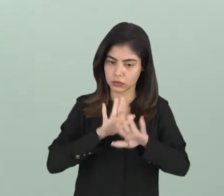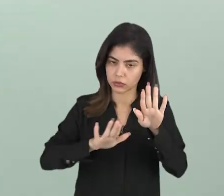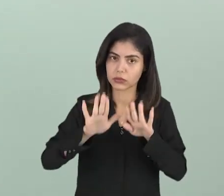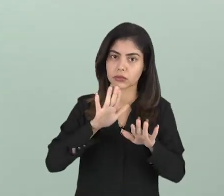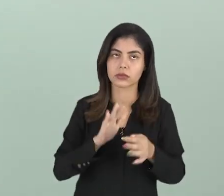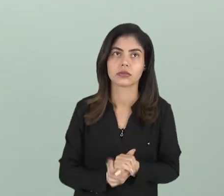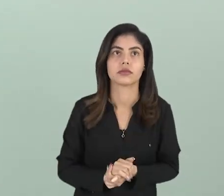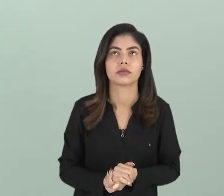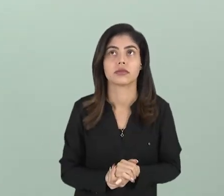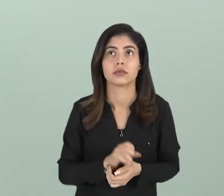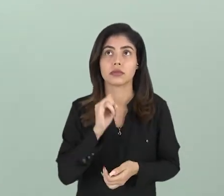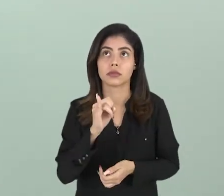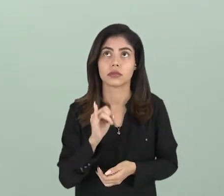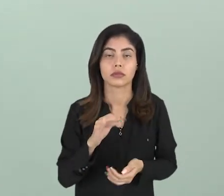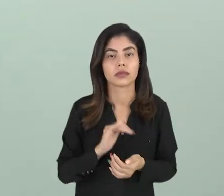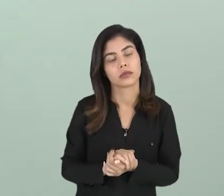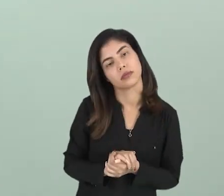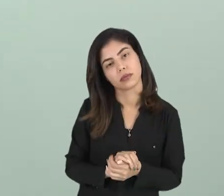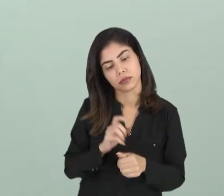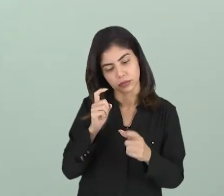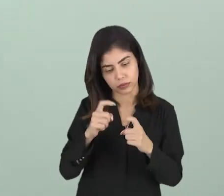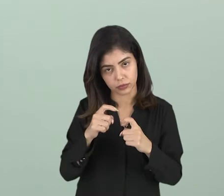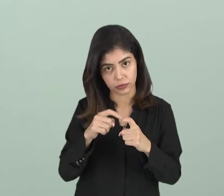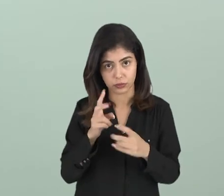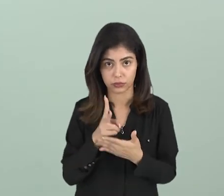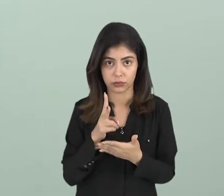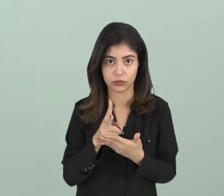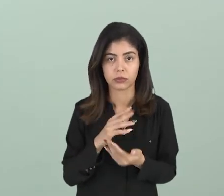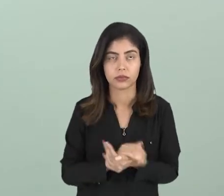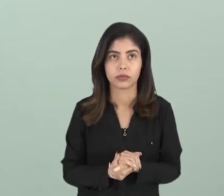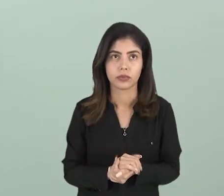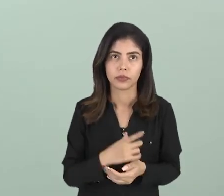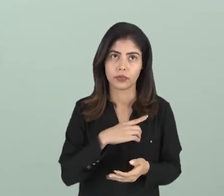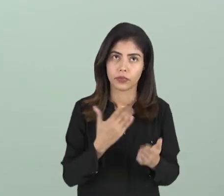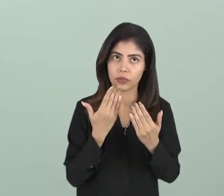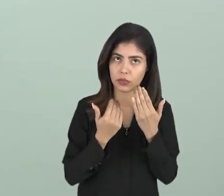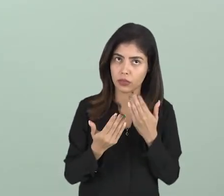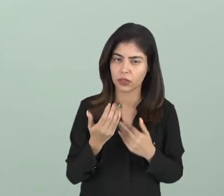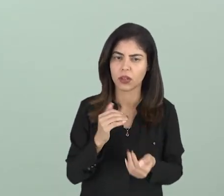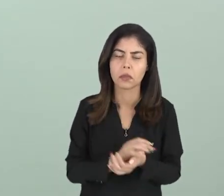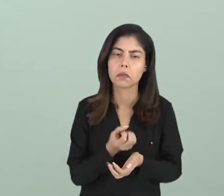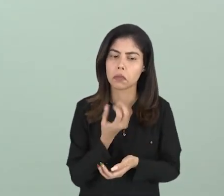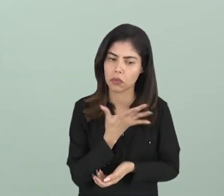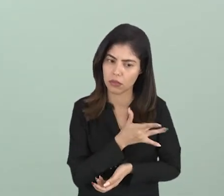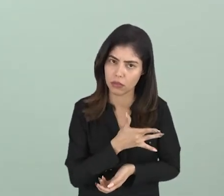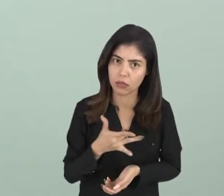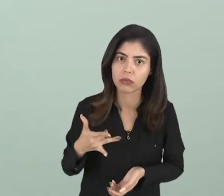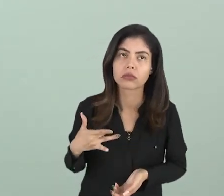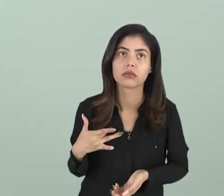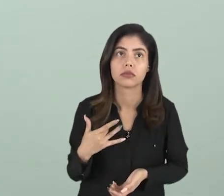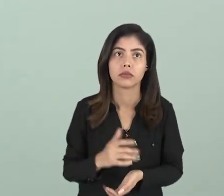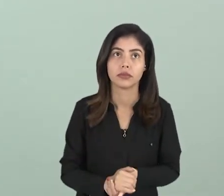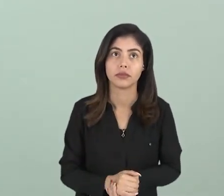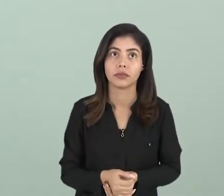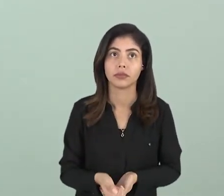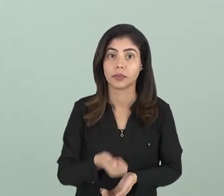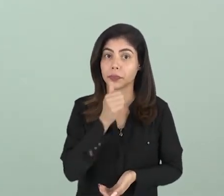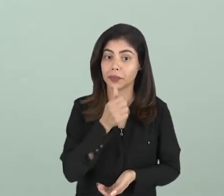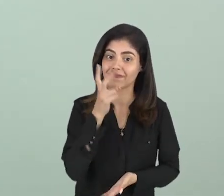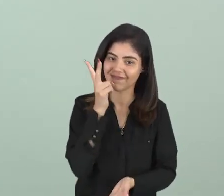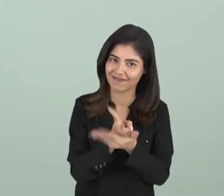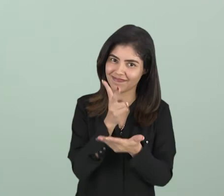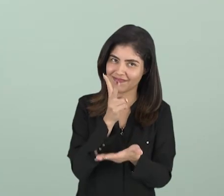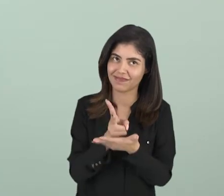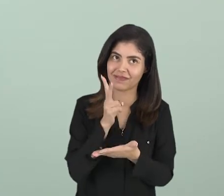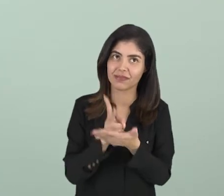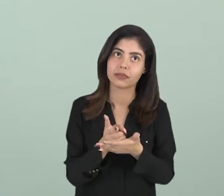de cuidados, ou seja, você deve ir mais ao médico. Manter uma alimentação saudável também é importante. Beber